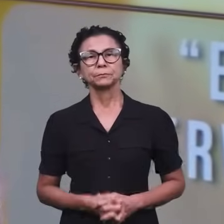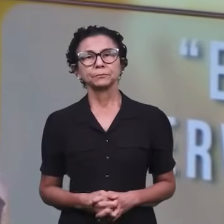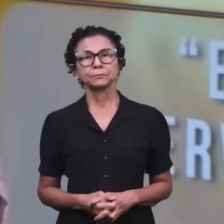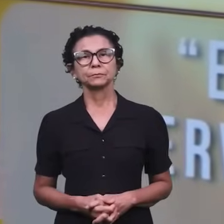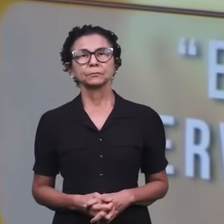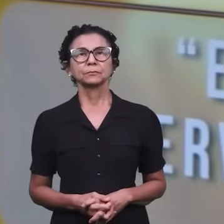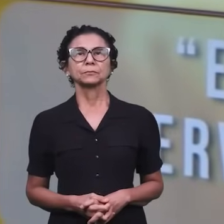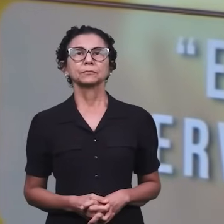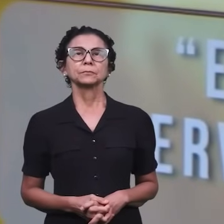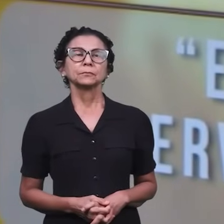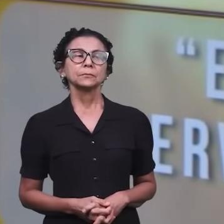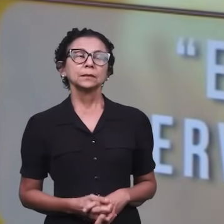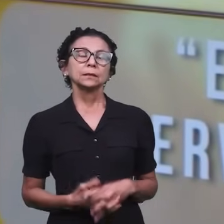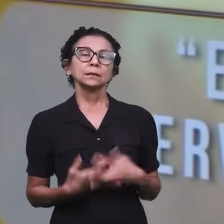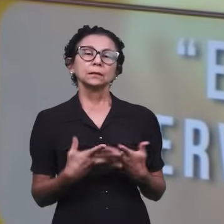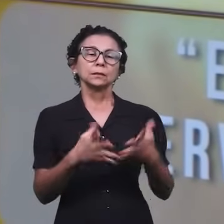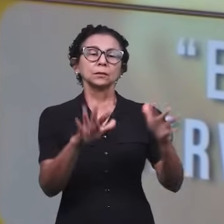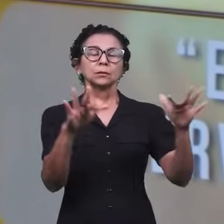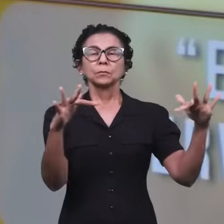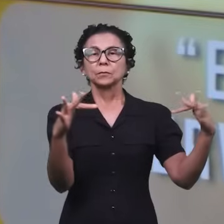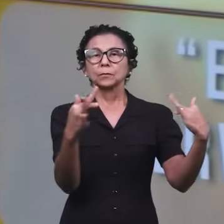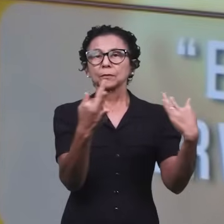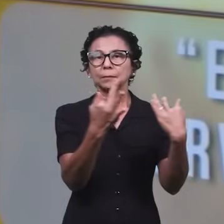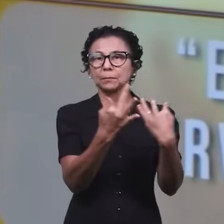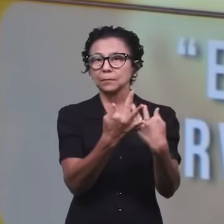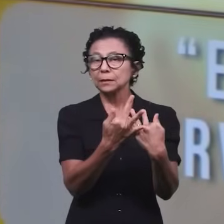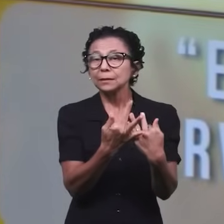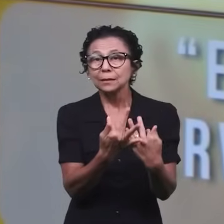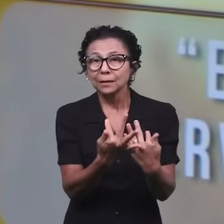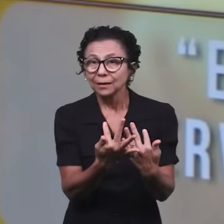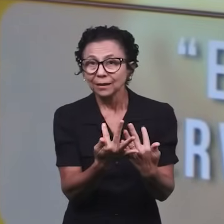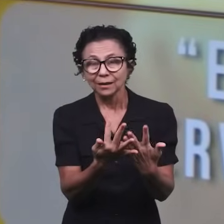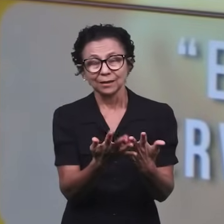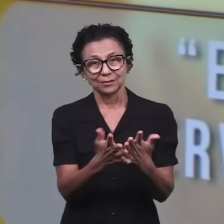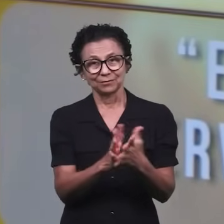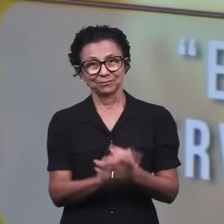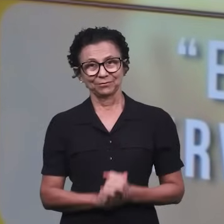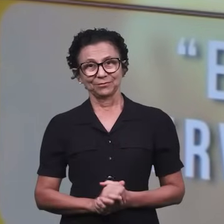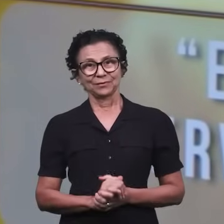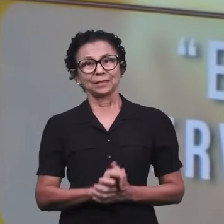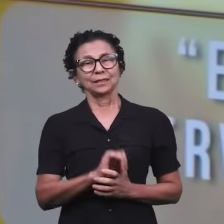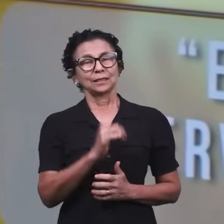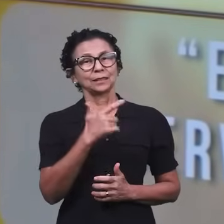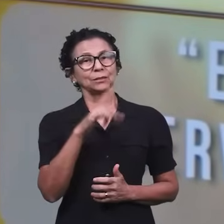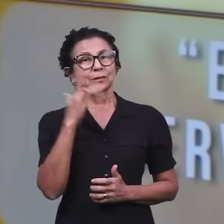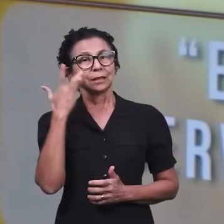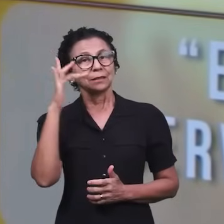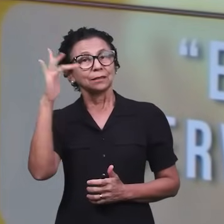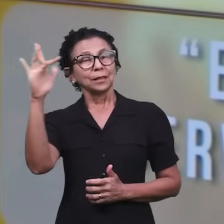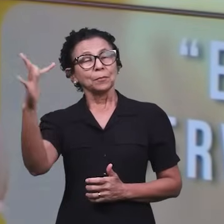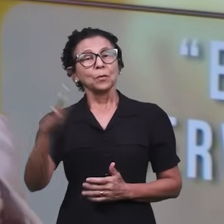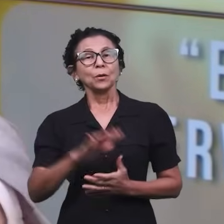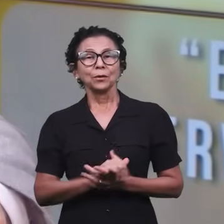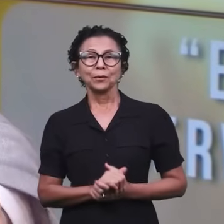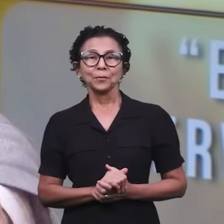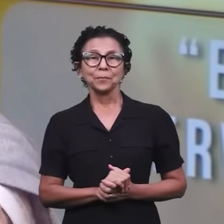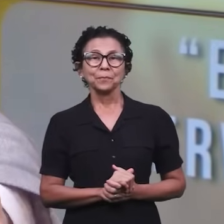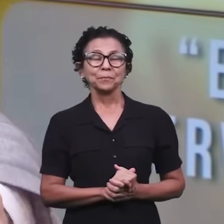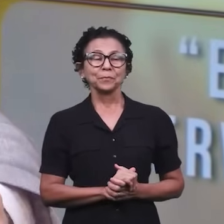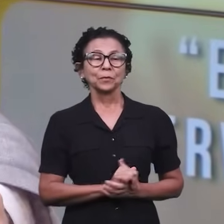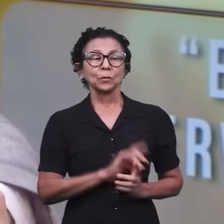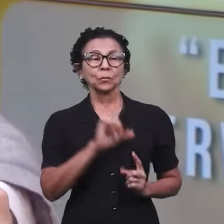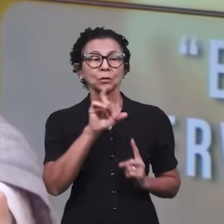está despreparado para aquilo que o mal no mundo está fazendo contra a família